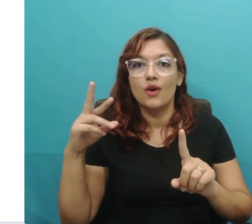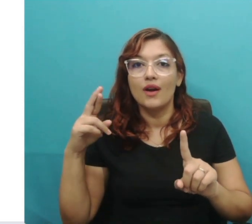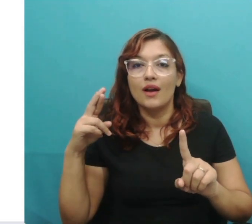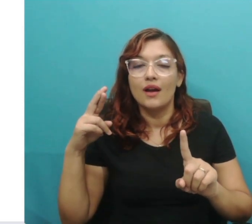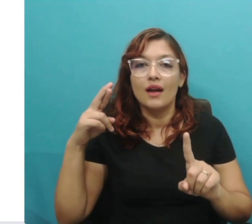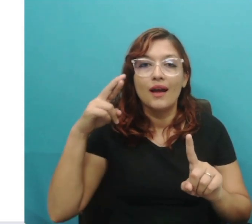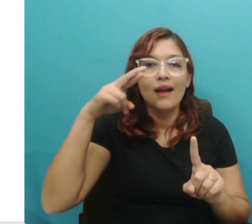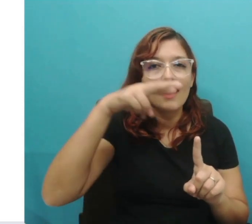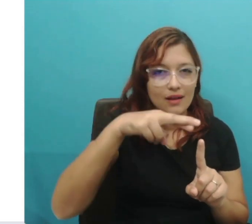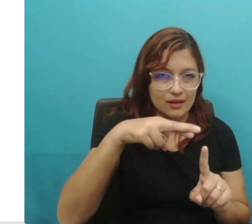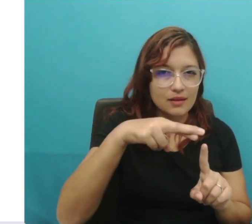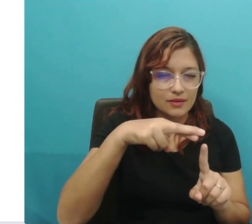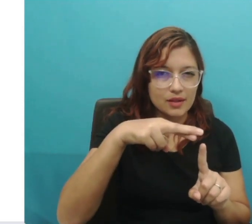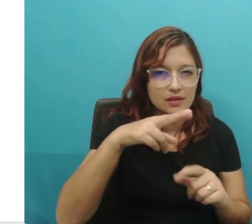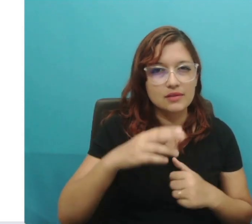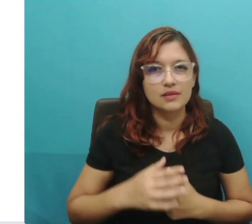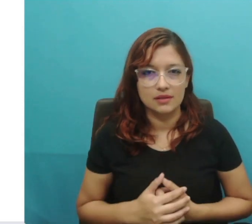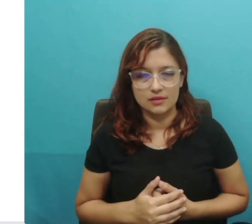Por quê?